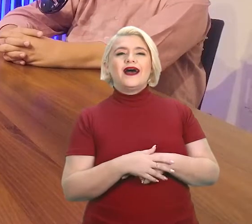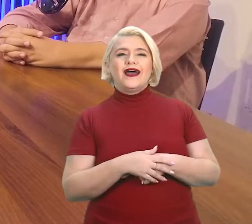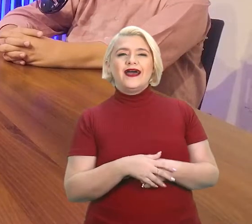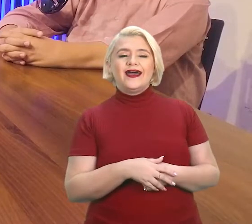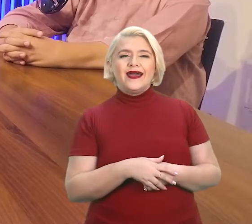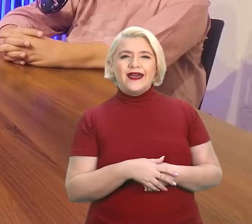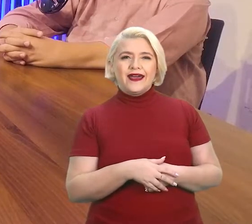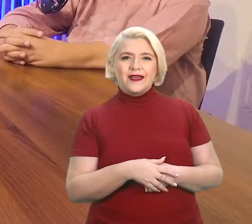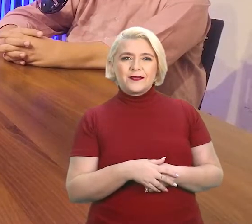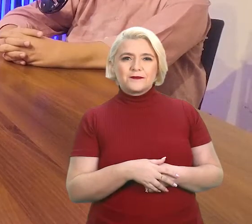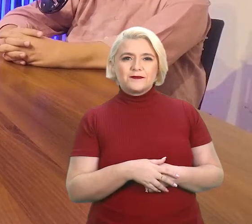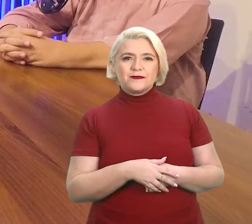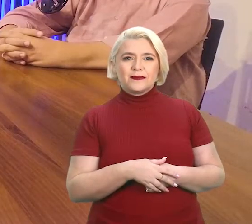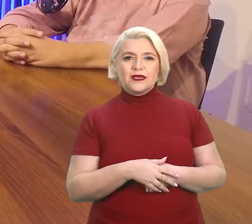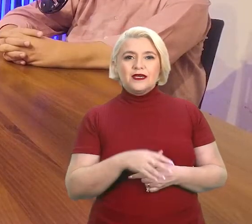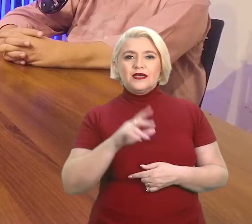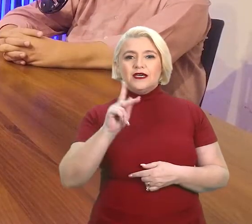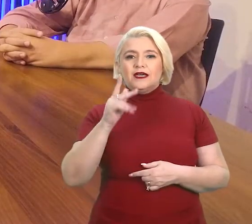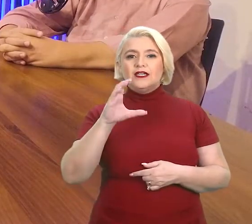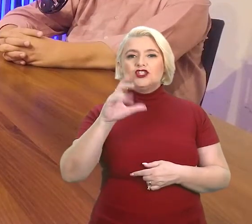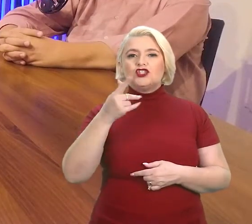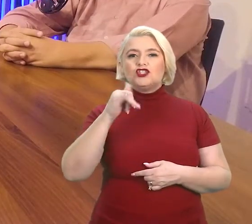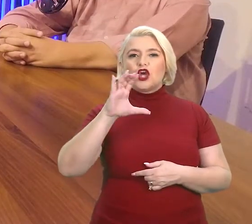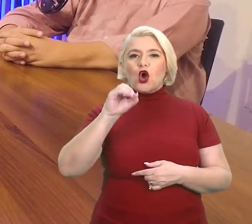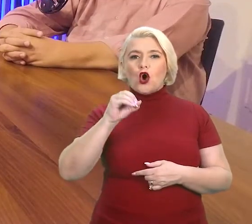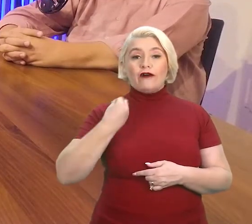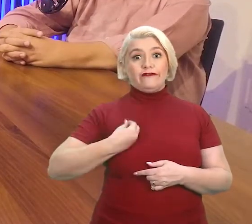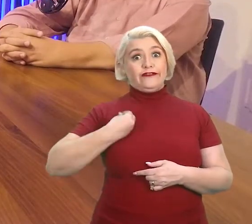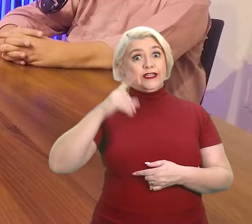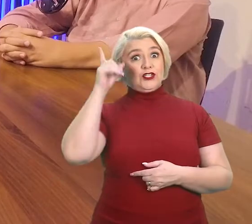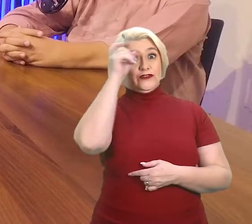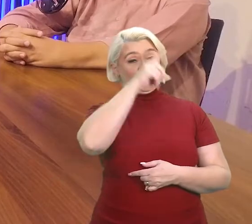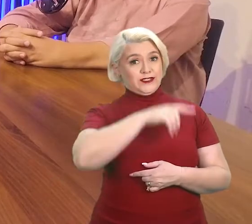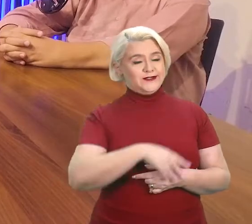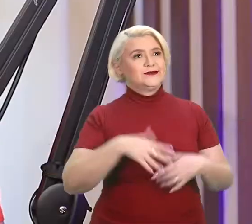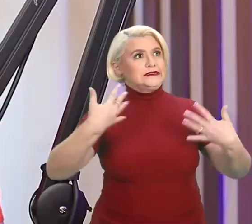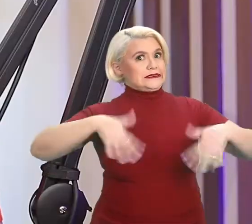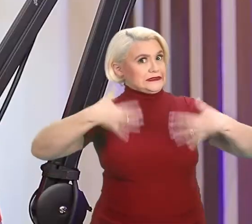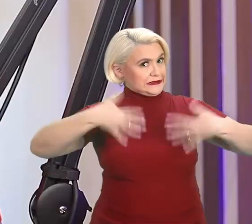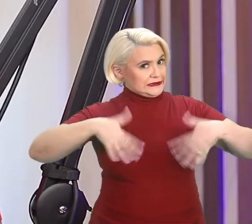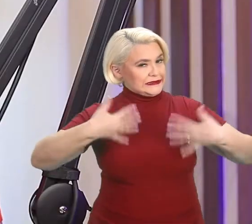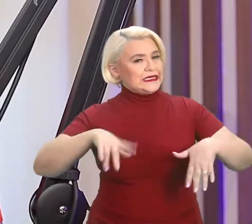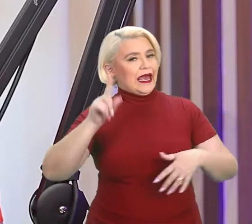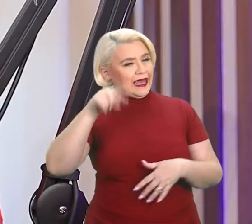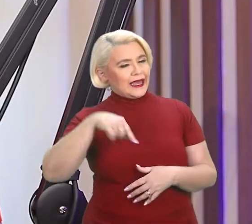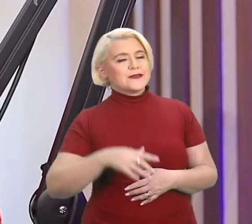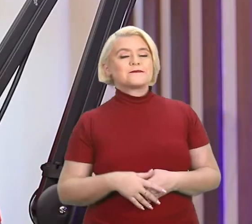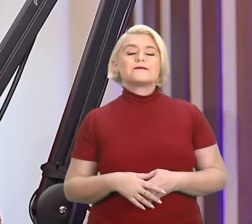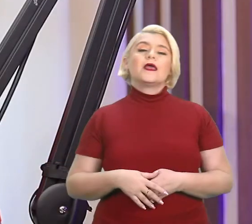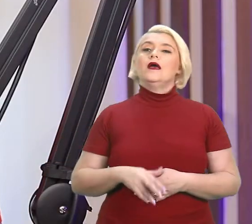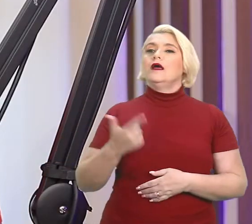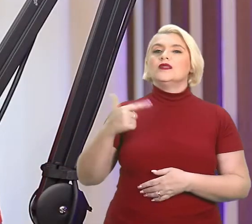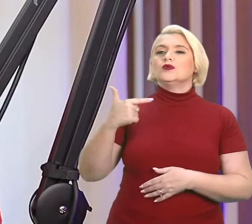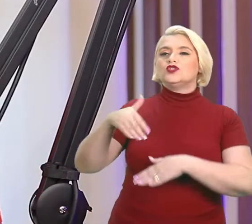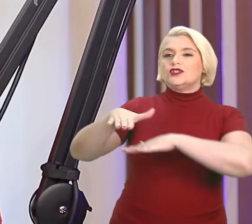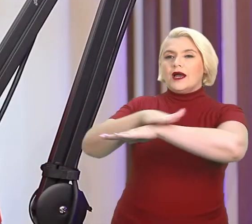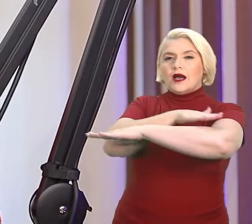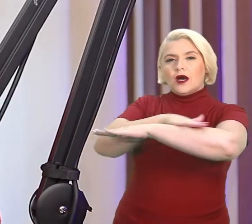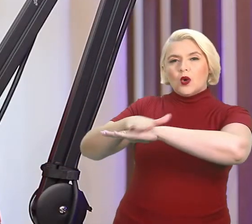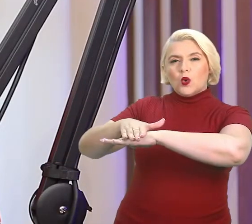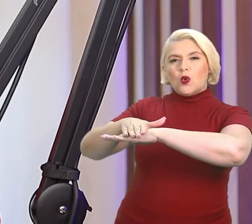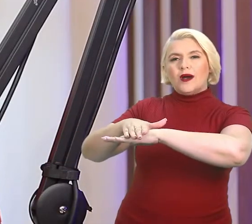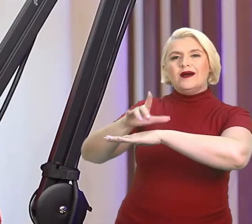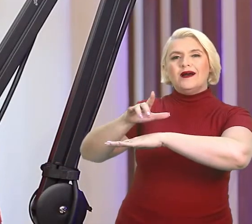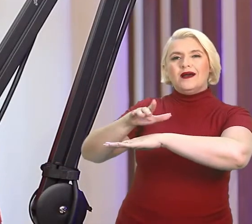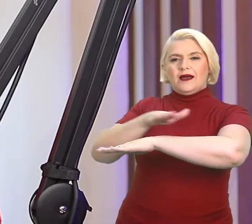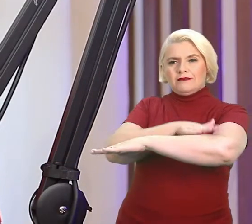do Chicó. Ai, que vida difícil que era lá. Que vida difícil, né? E aí não tinha asfalto, as ruas eram de terra. Sabe,